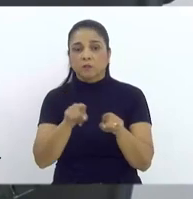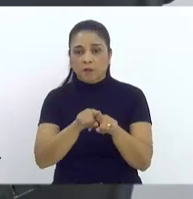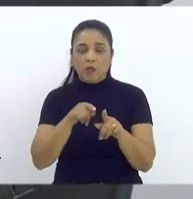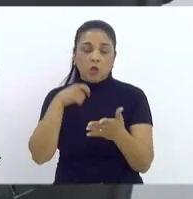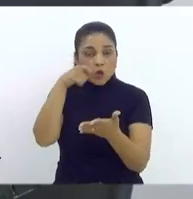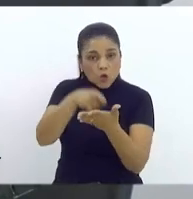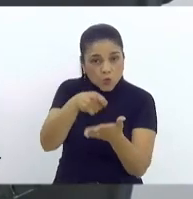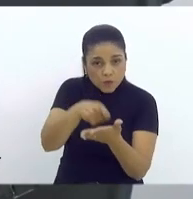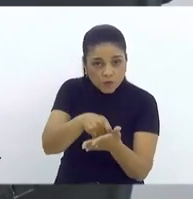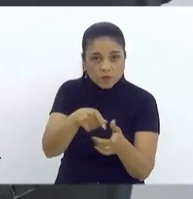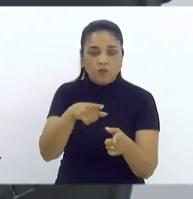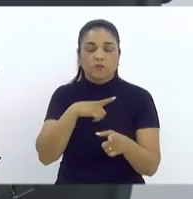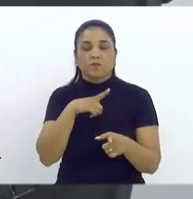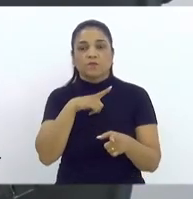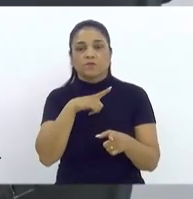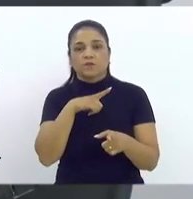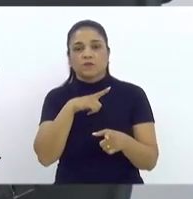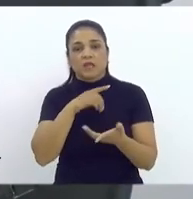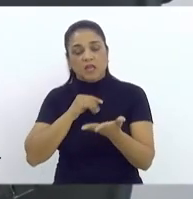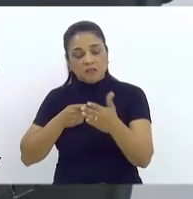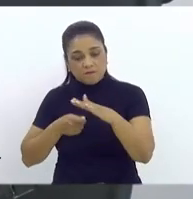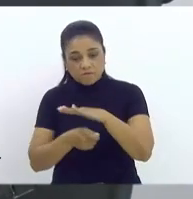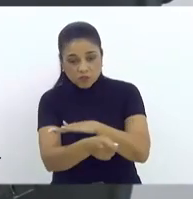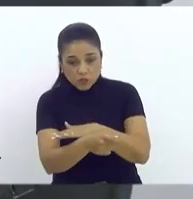não, ela está